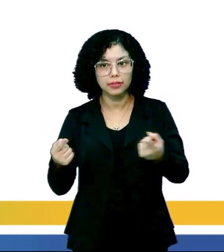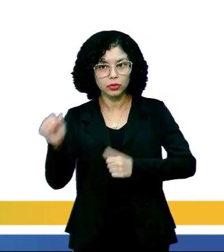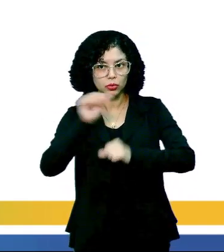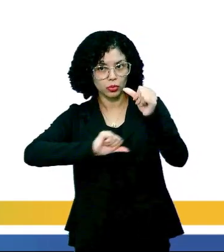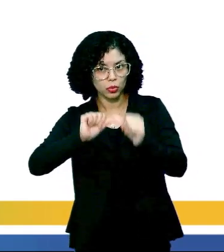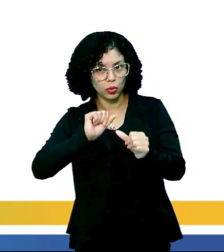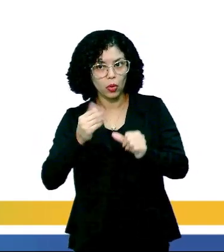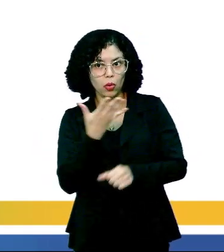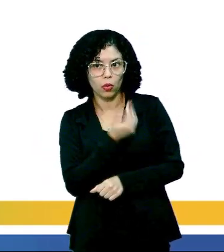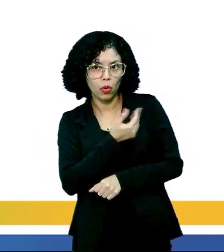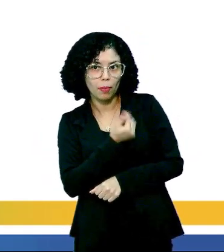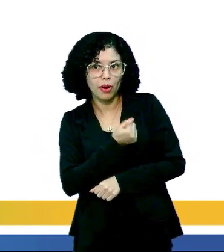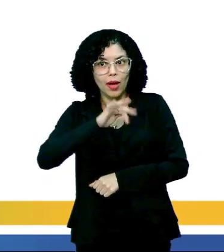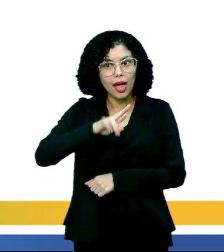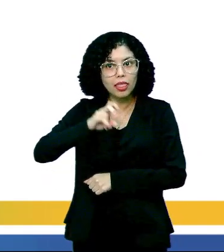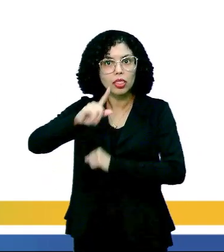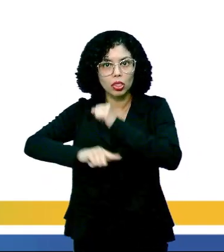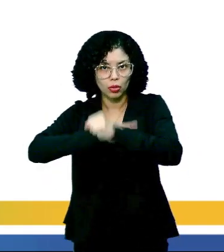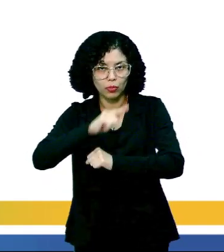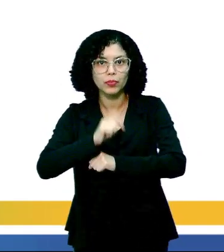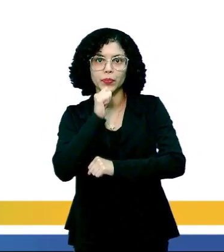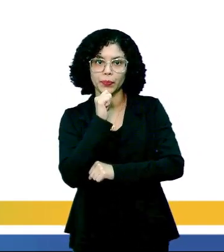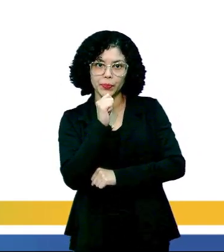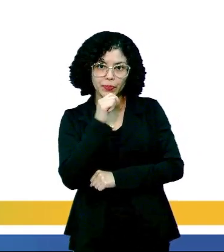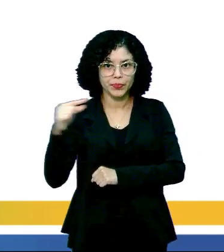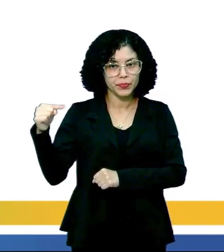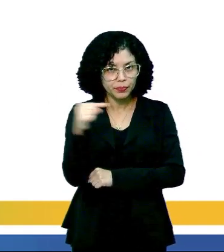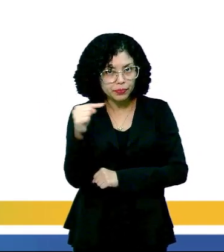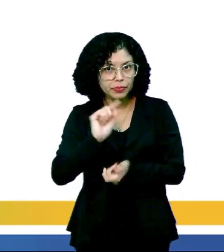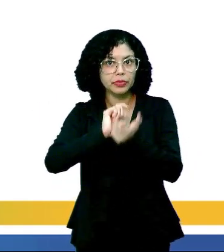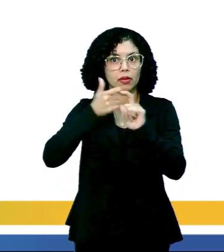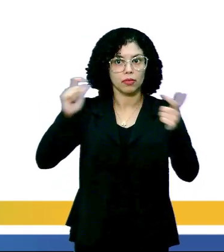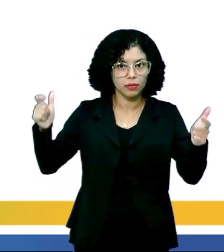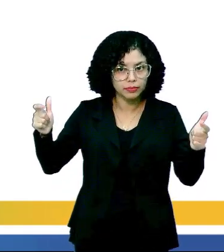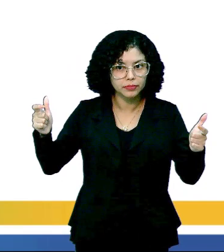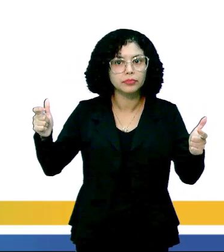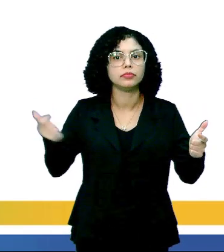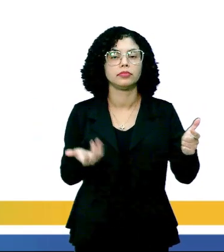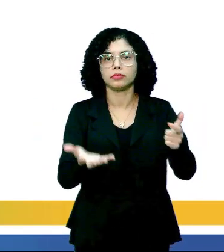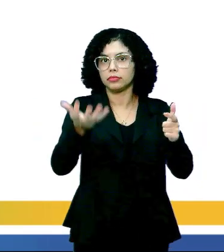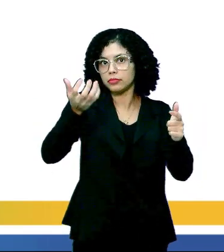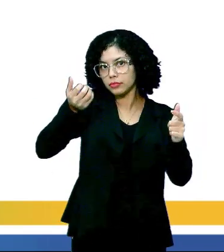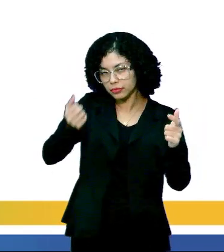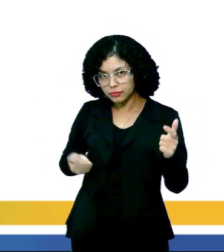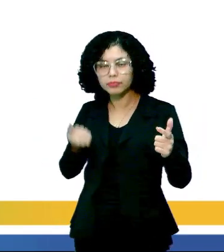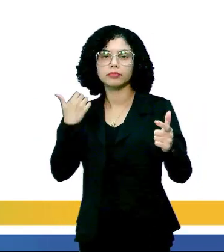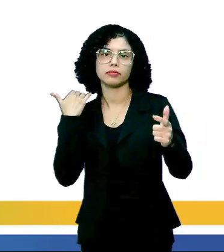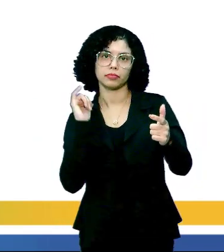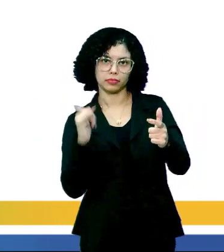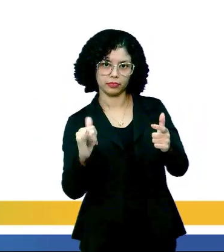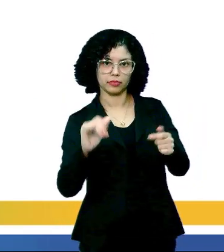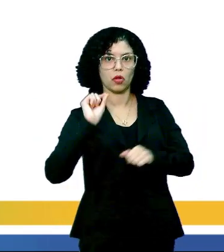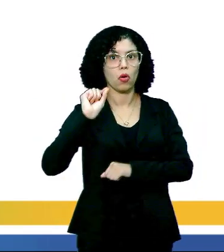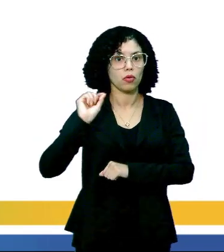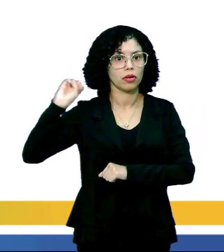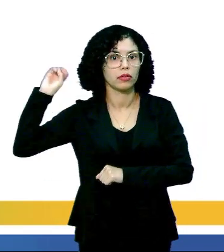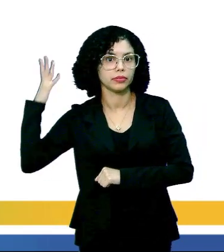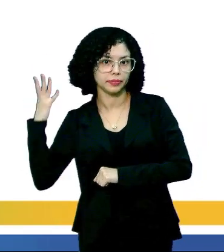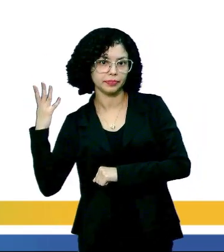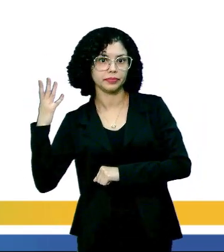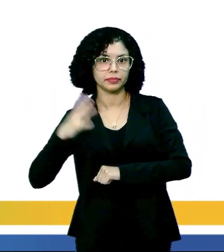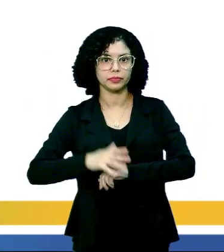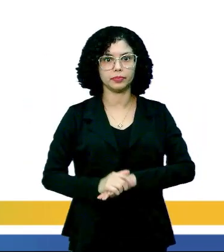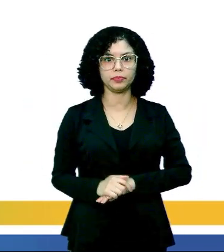número atômico, porque nós sabemos que o negativo aumenta, há um recebimento de elétrons. E aí, olha o que acontece,